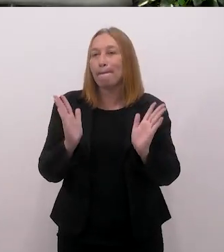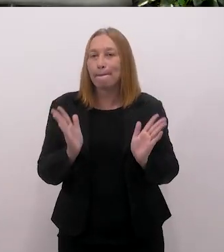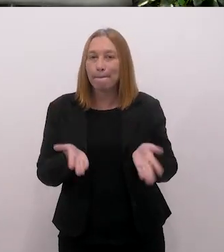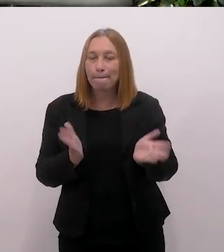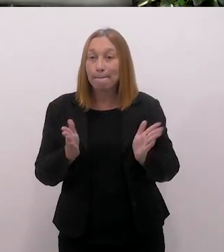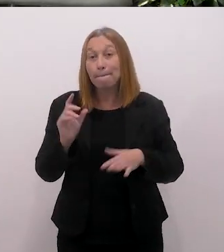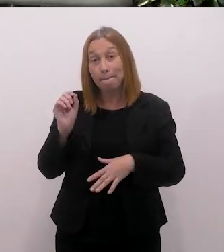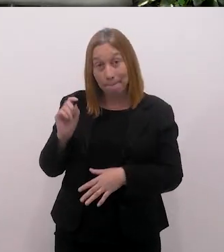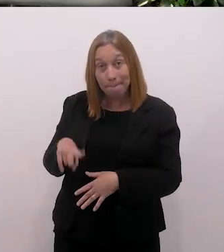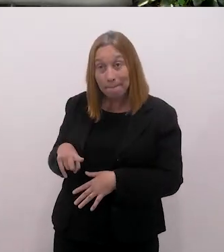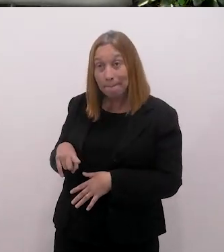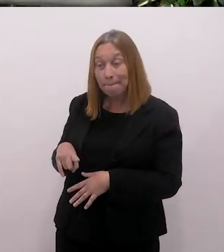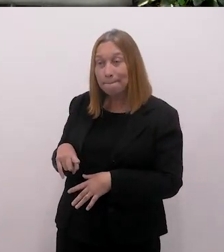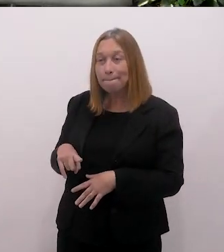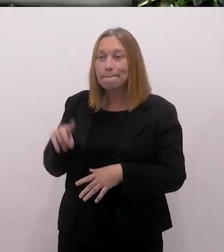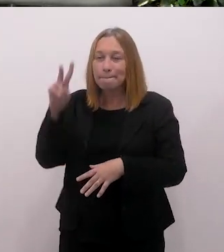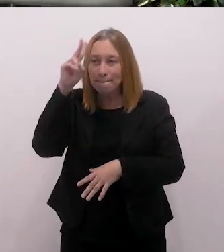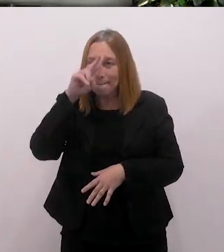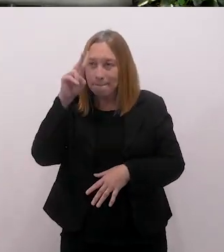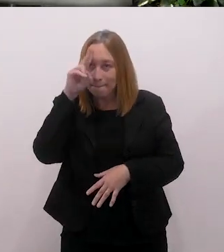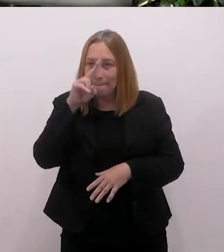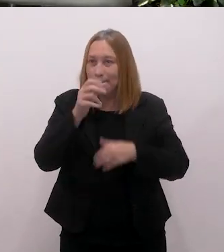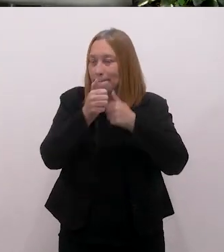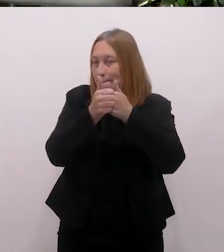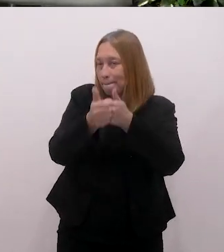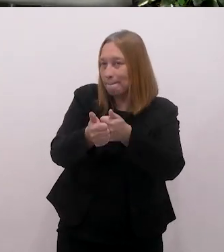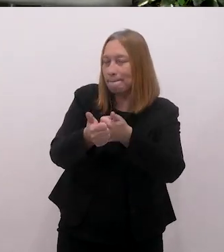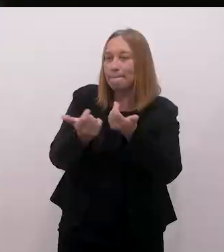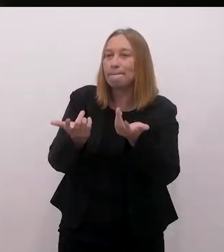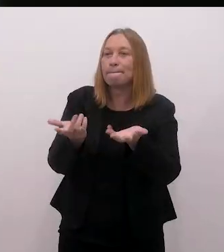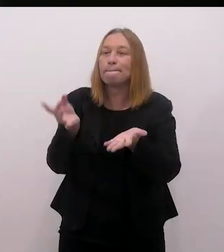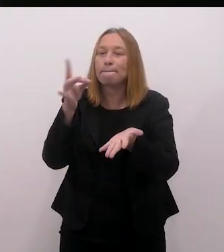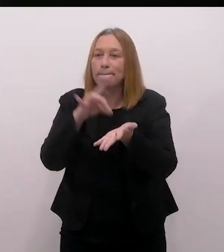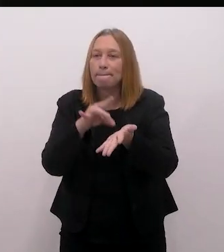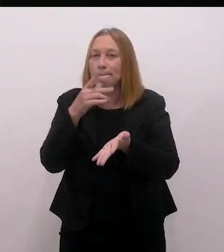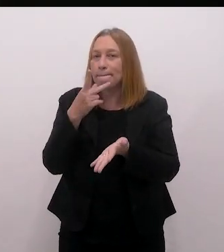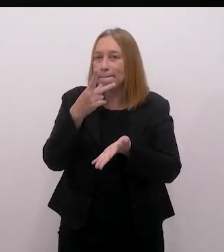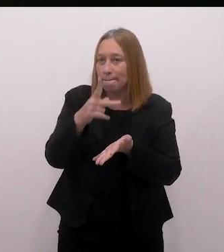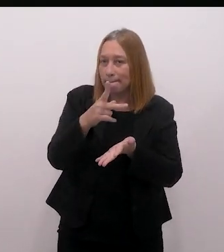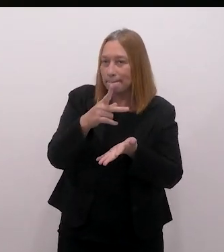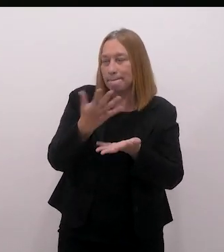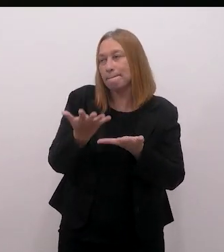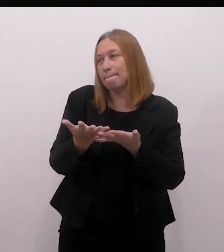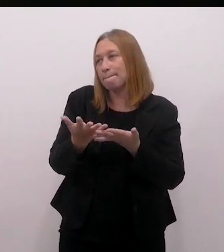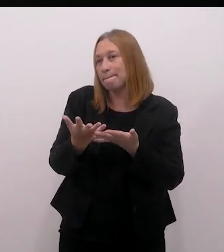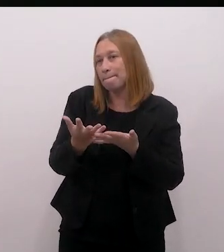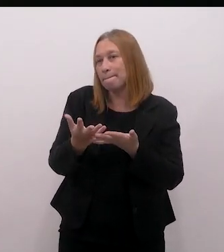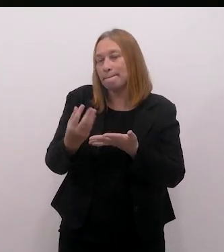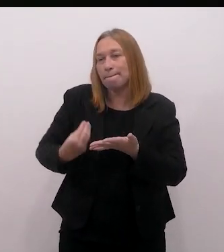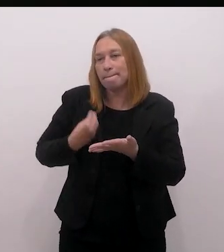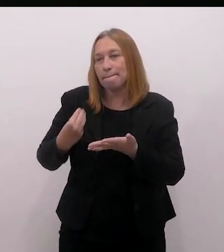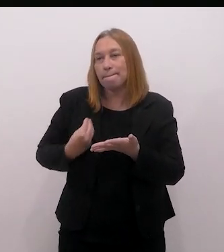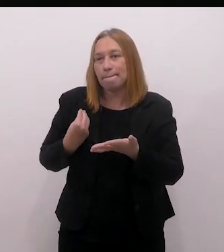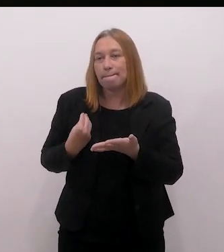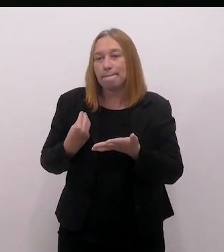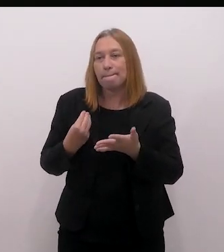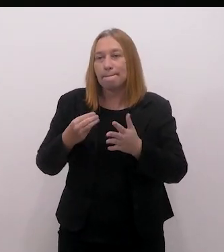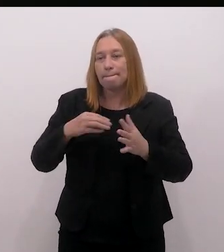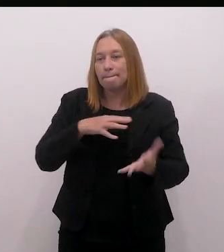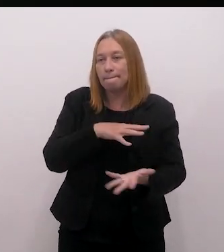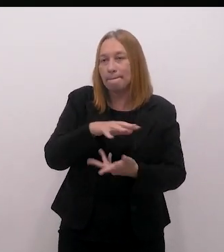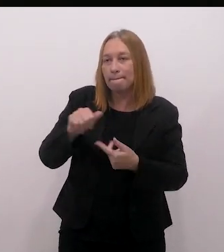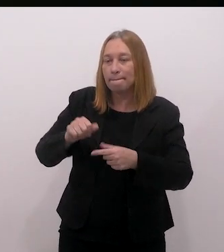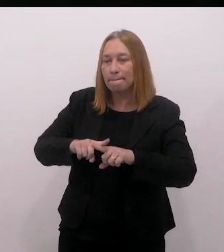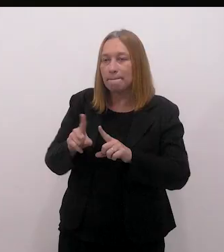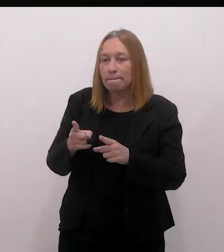que agora é o que é, né? Aham. Essa história dos seguidores, isso se tornou realidade para você? Você vive nessa